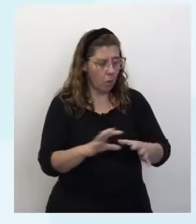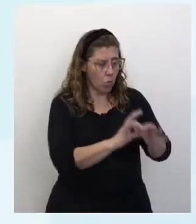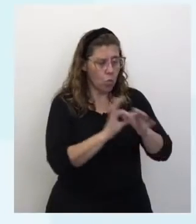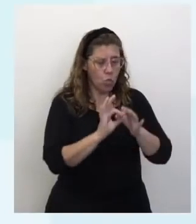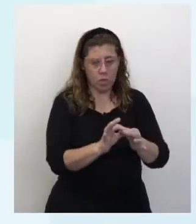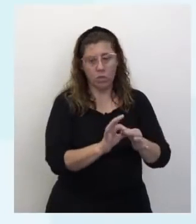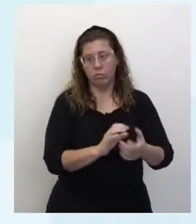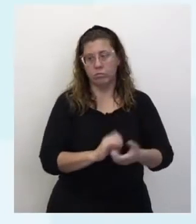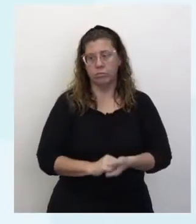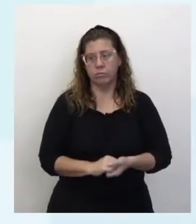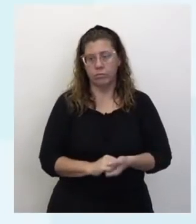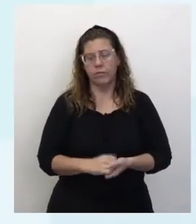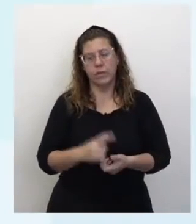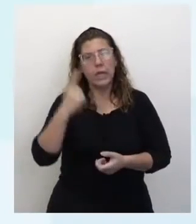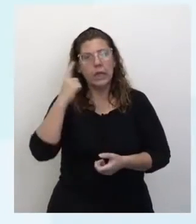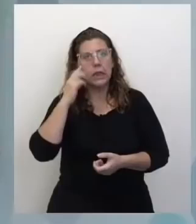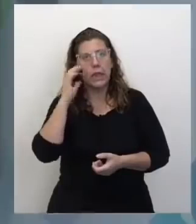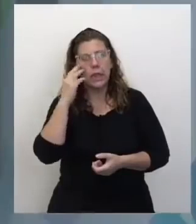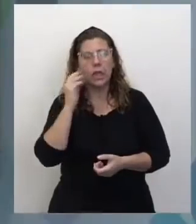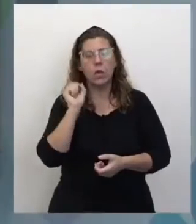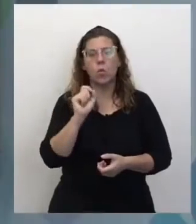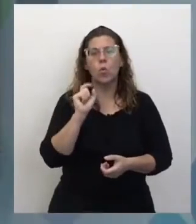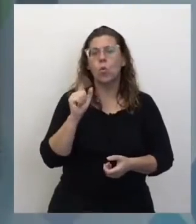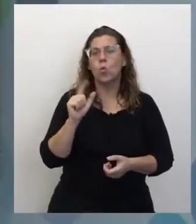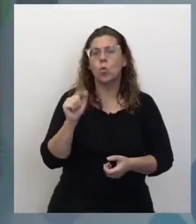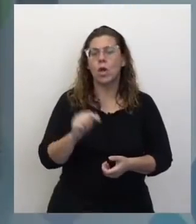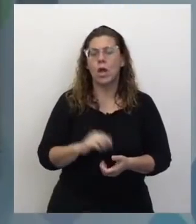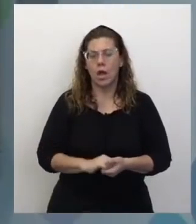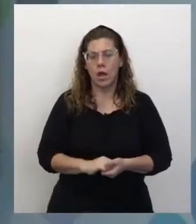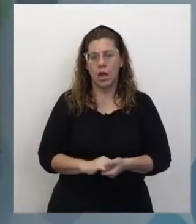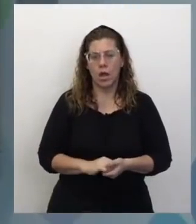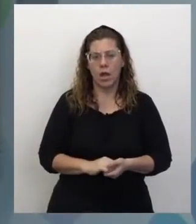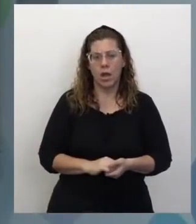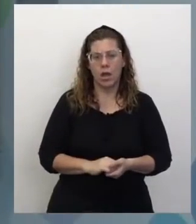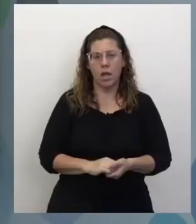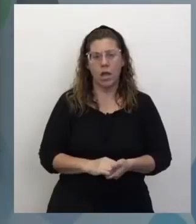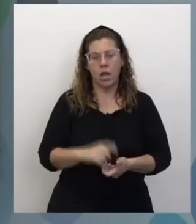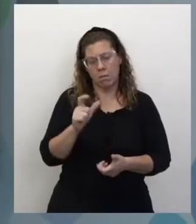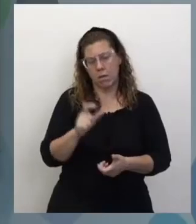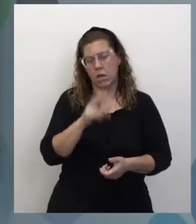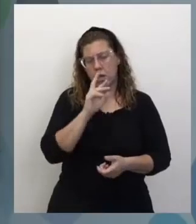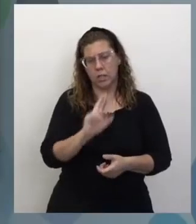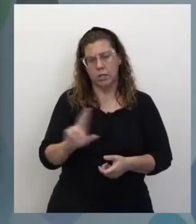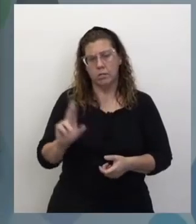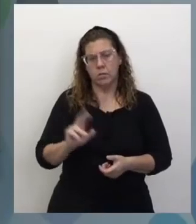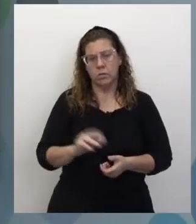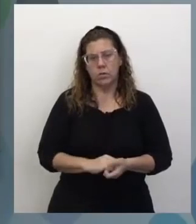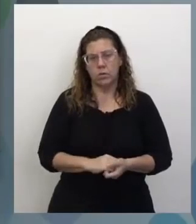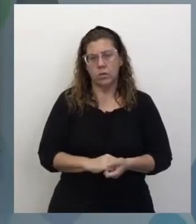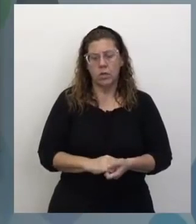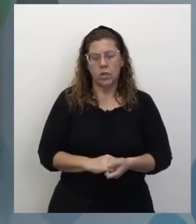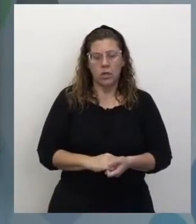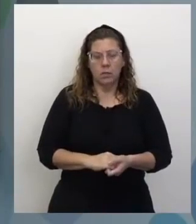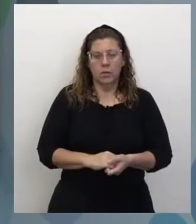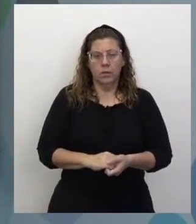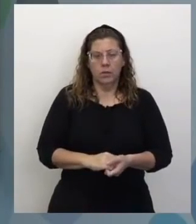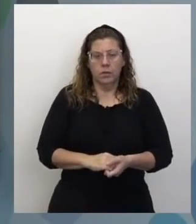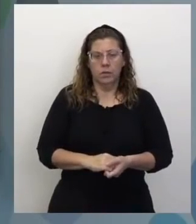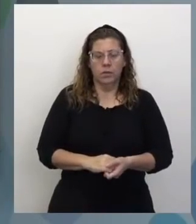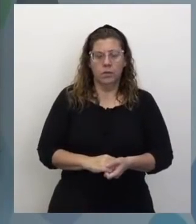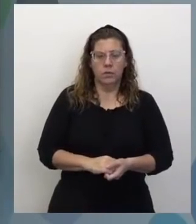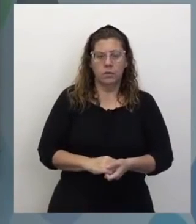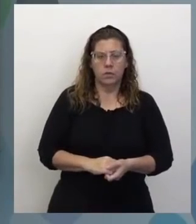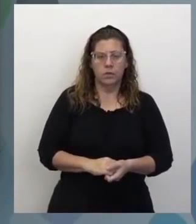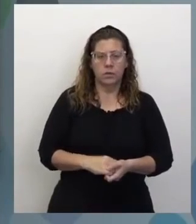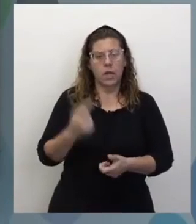essa situação. Você tem que entender a relação, então o que é relatable? Relatable, a pessoa responde muito, assim, tirinhas, essas coisas, que coloca uma